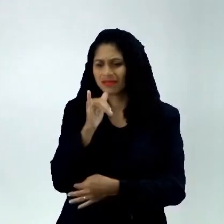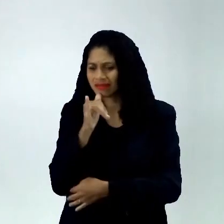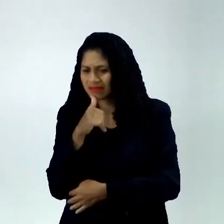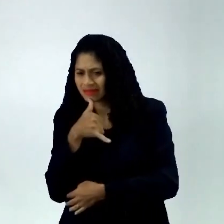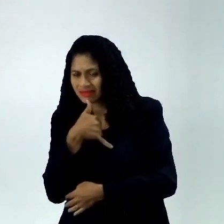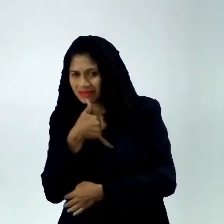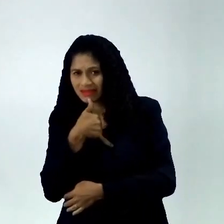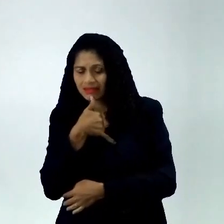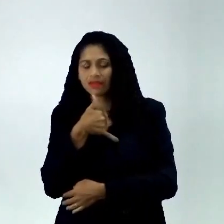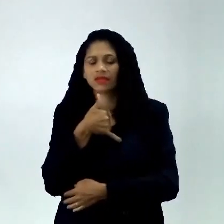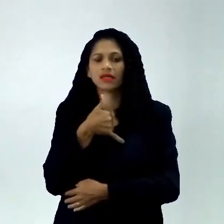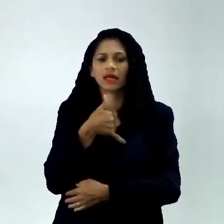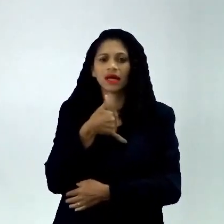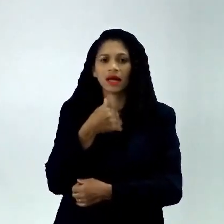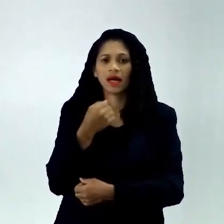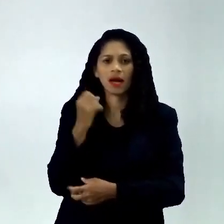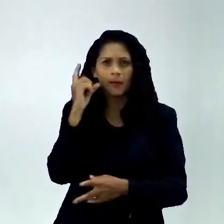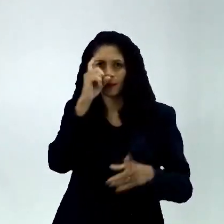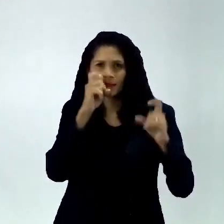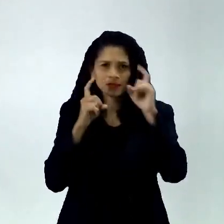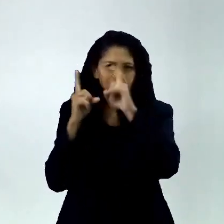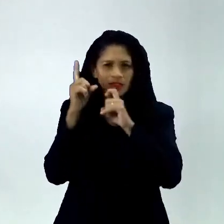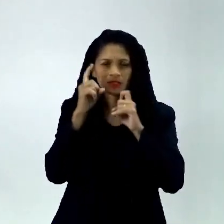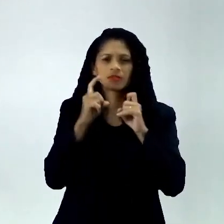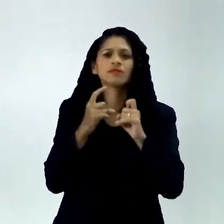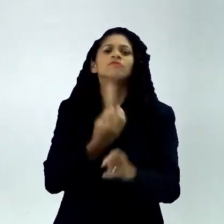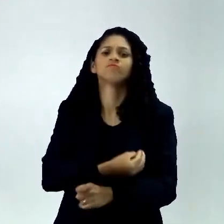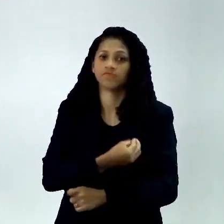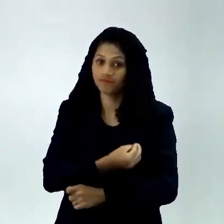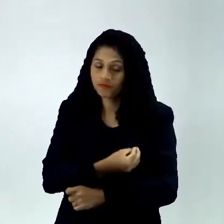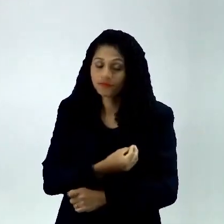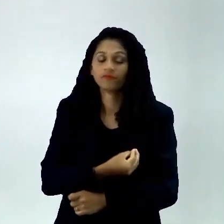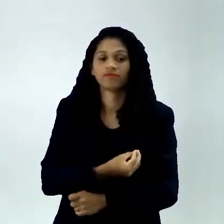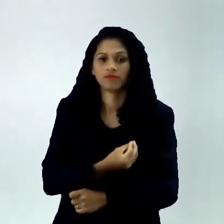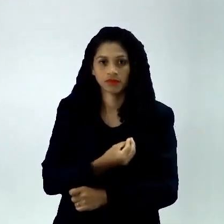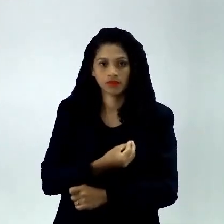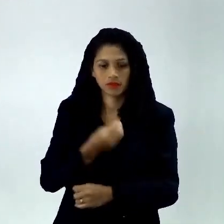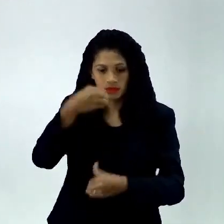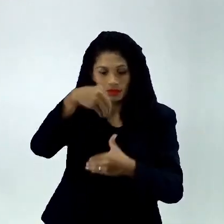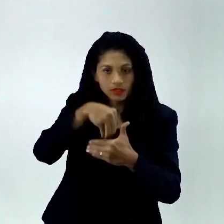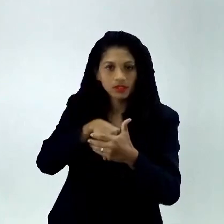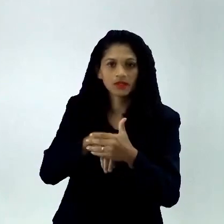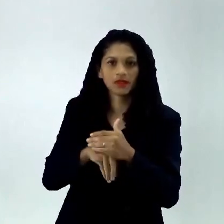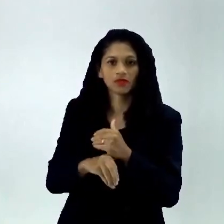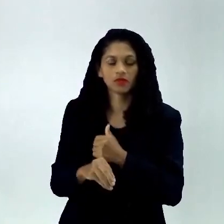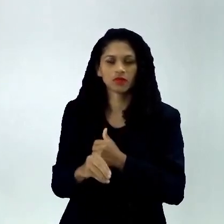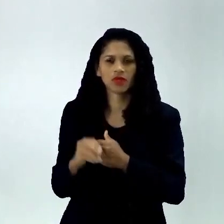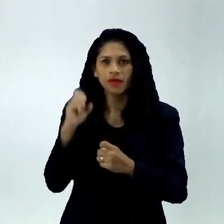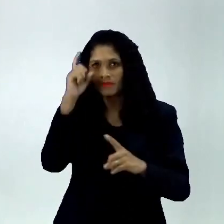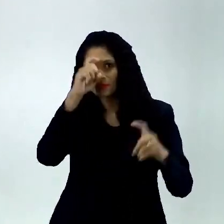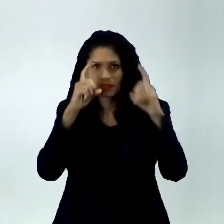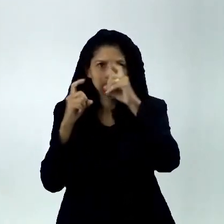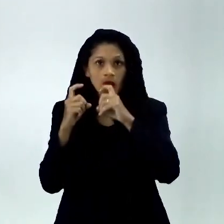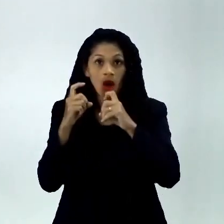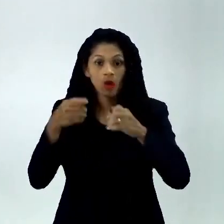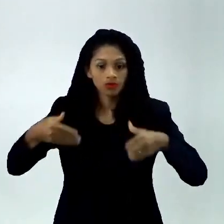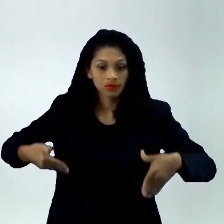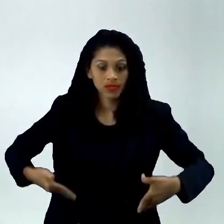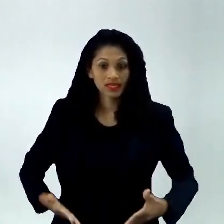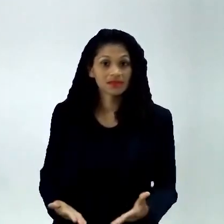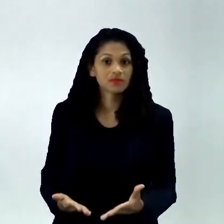tristeza, a expressão ela é vívida. Então, aqui, o principal caráter da dança afro é justamente